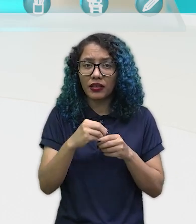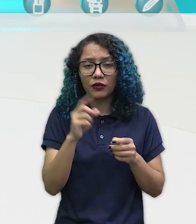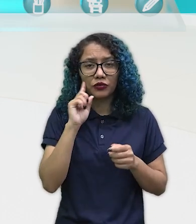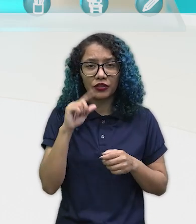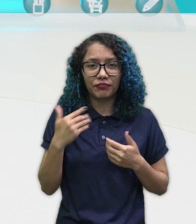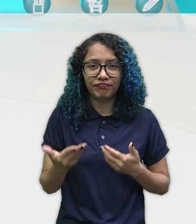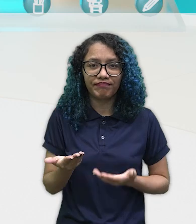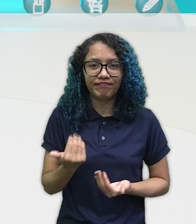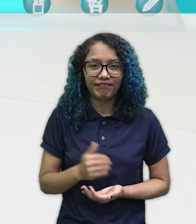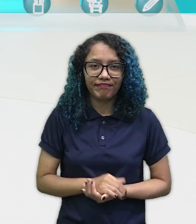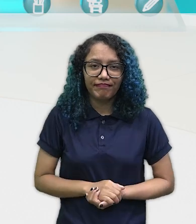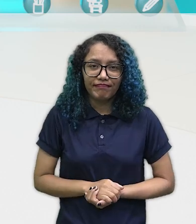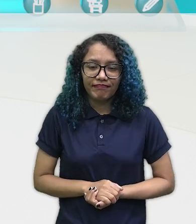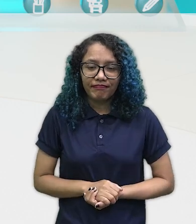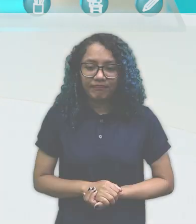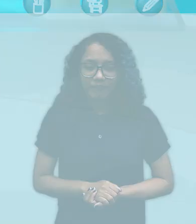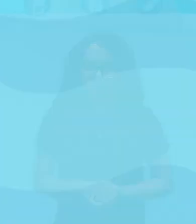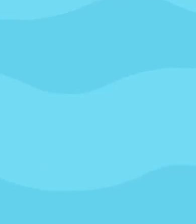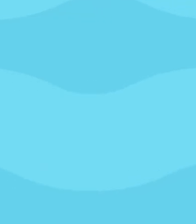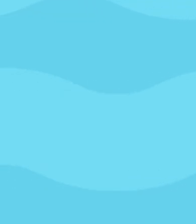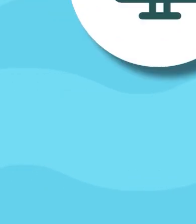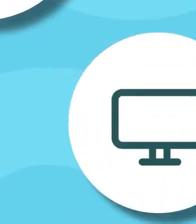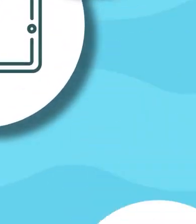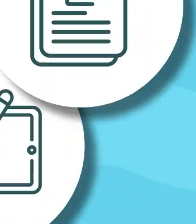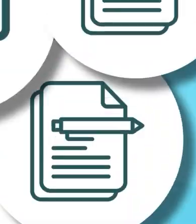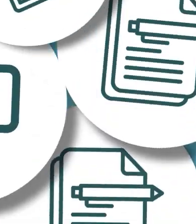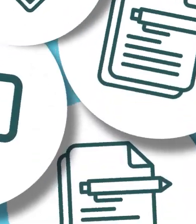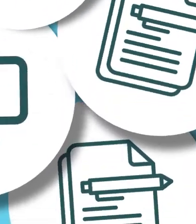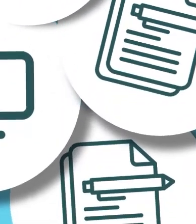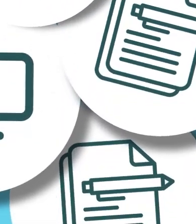trazê-las para o nosso cotidiano.